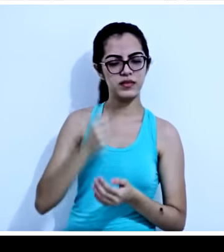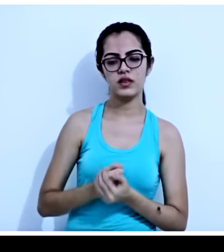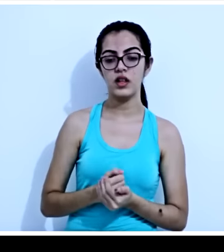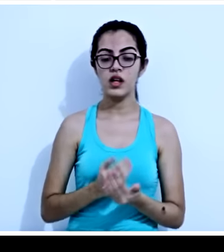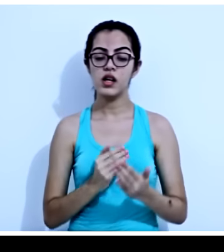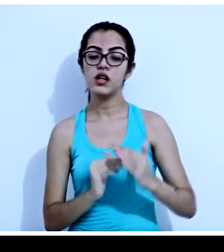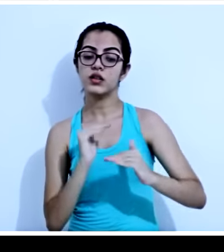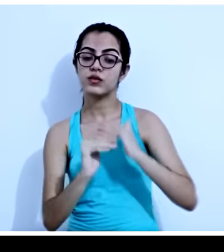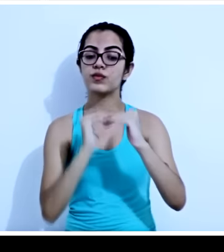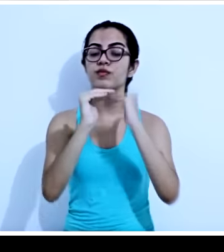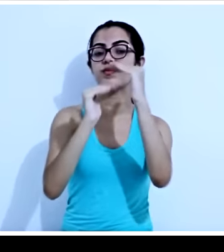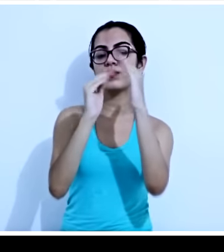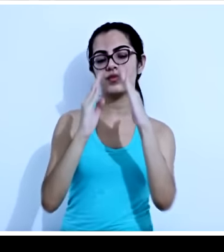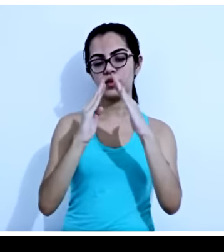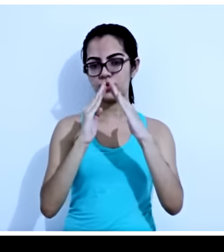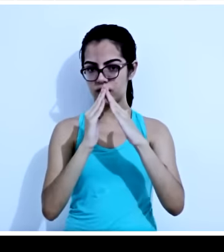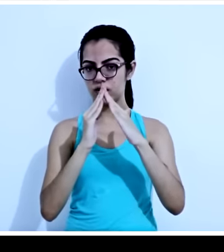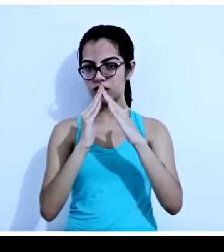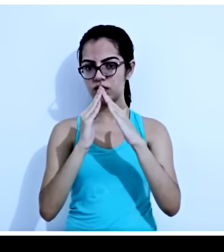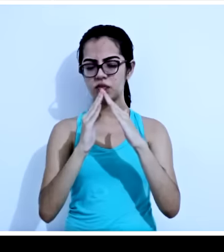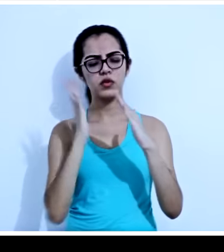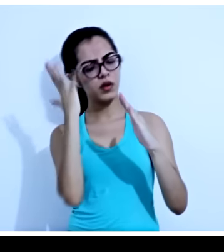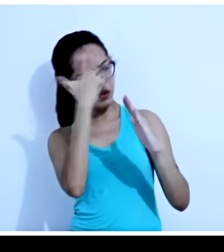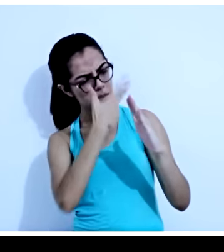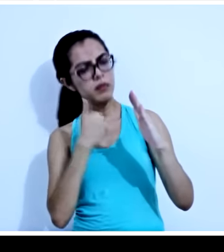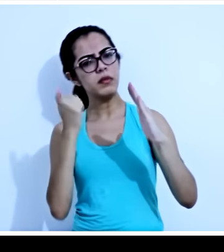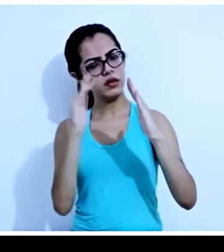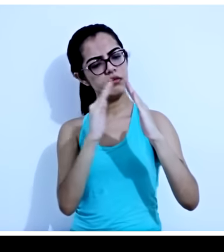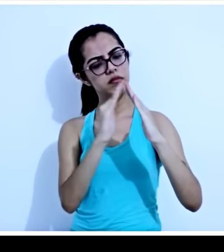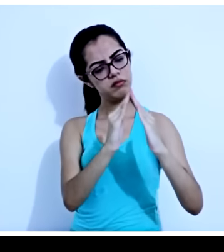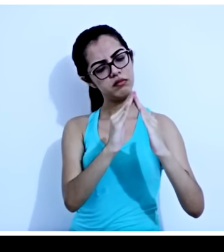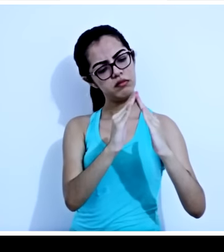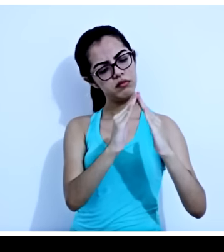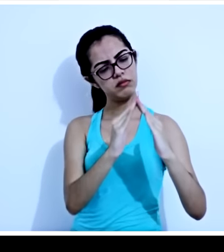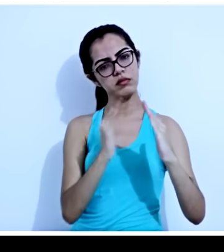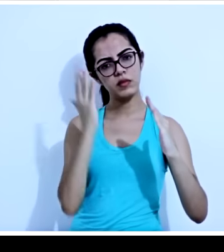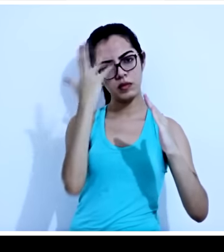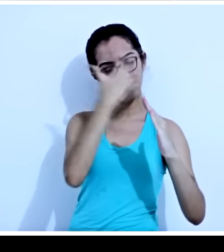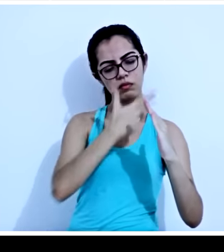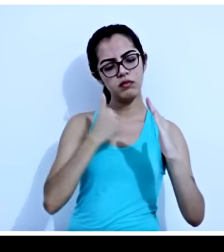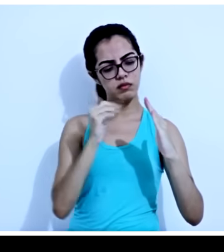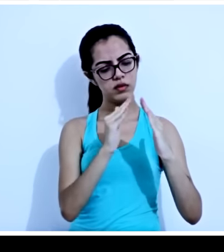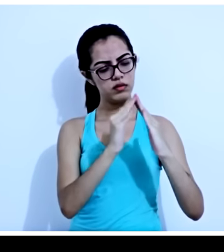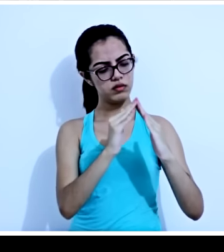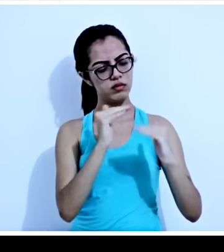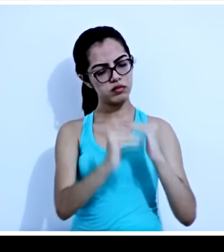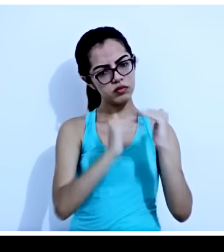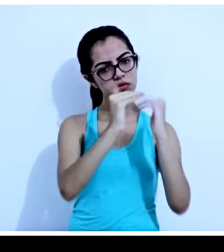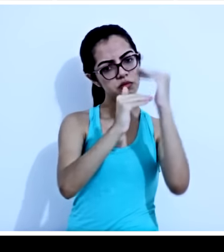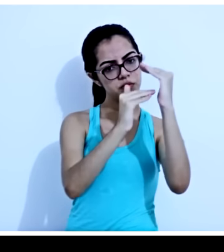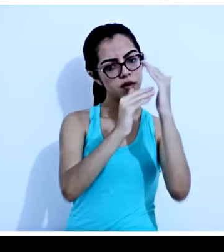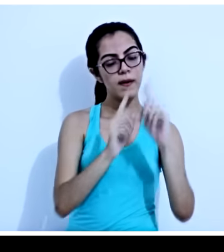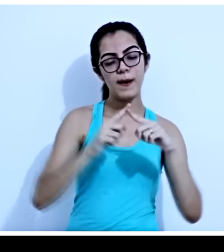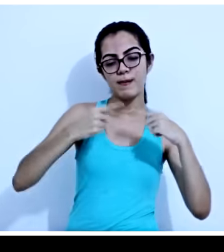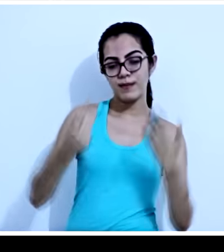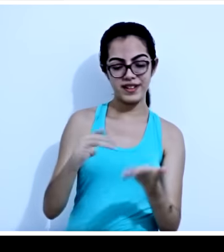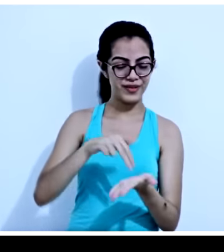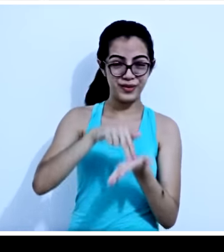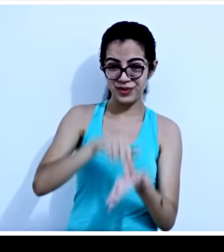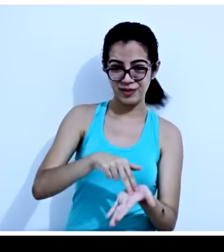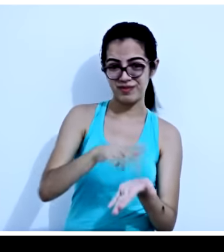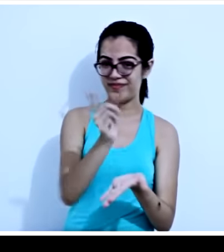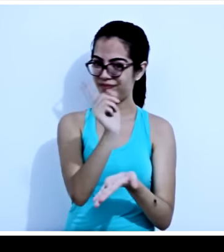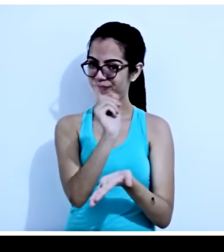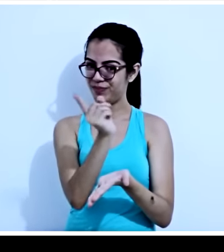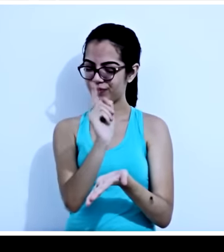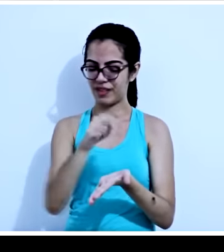que constrói a sua casa, uma bela expressão de obra, mas ele constrói em